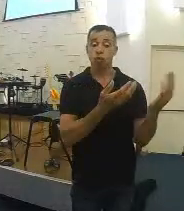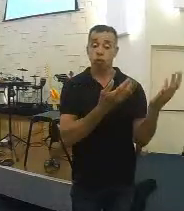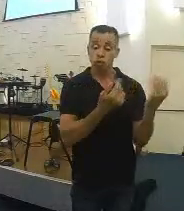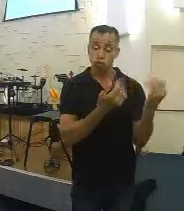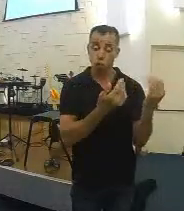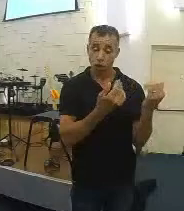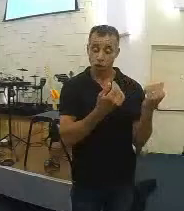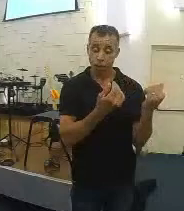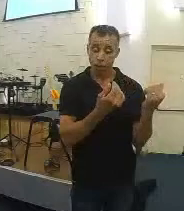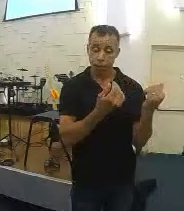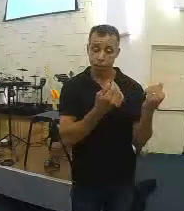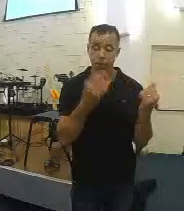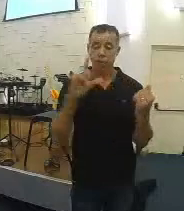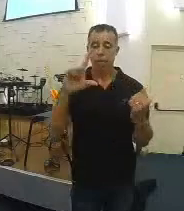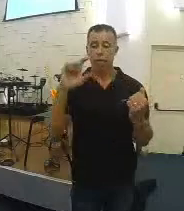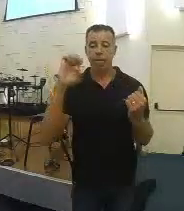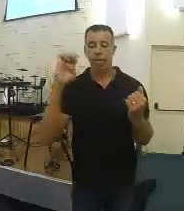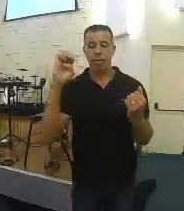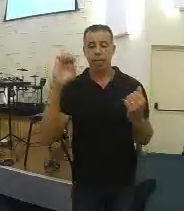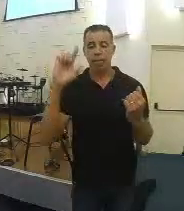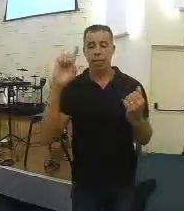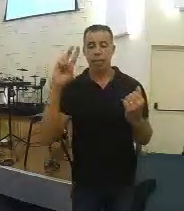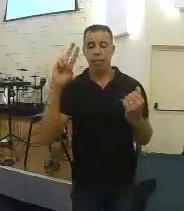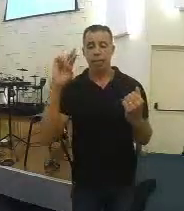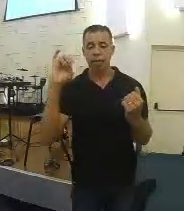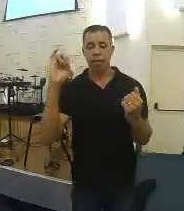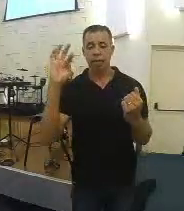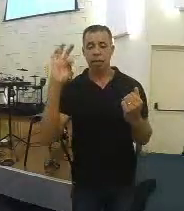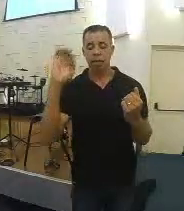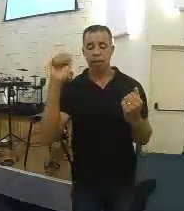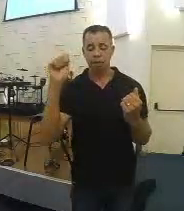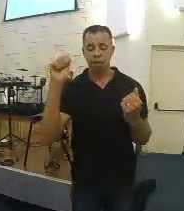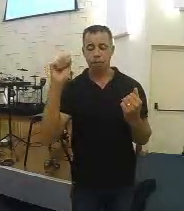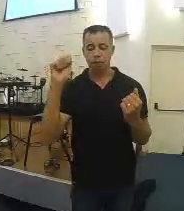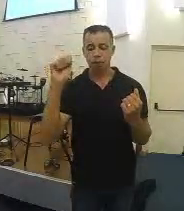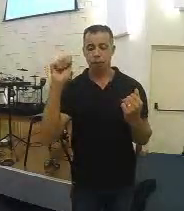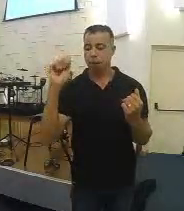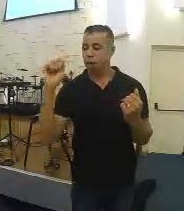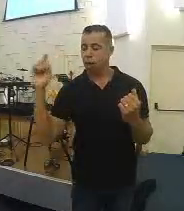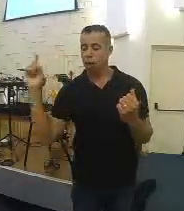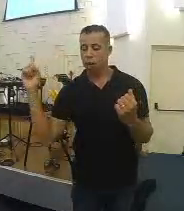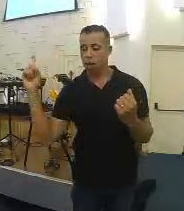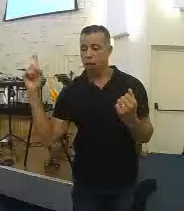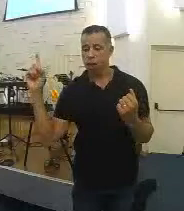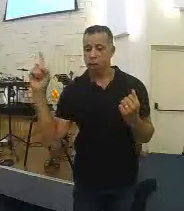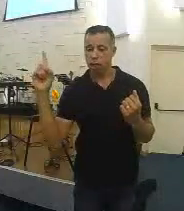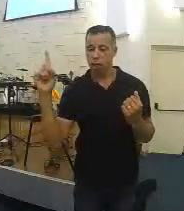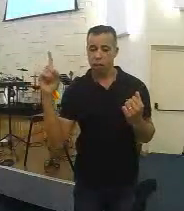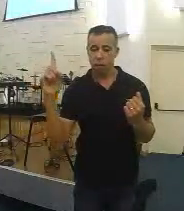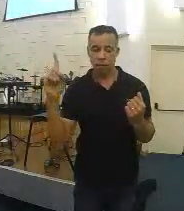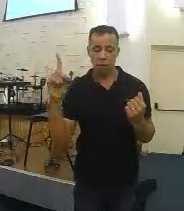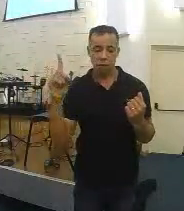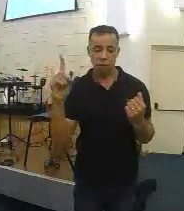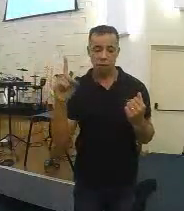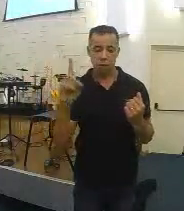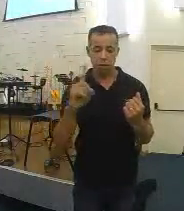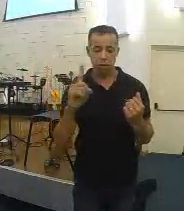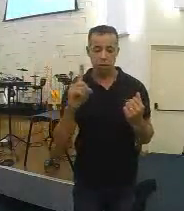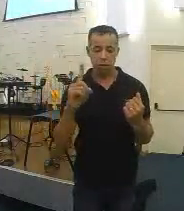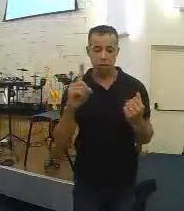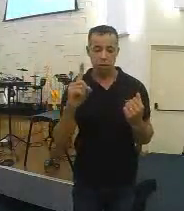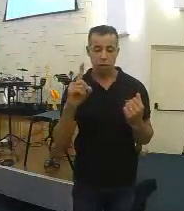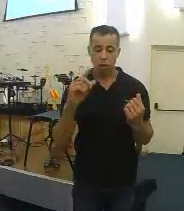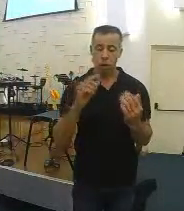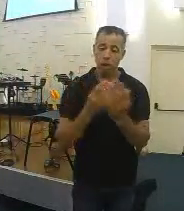Judá, e partiu sem rumo, procurando um lugar melhor para viver. Alguns teólogos dizem